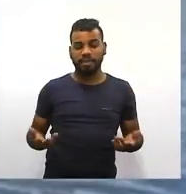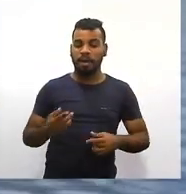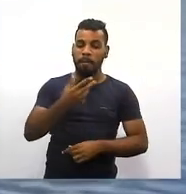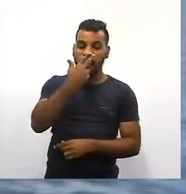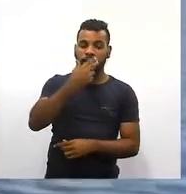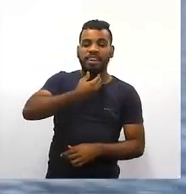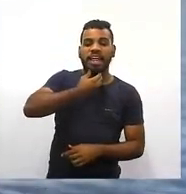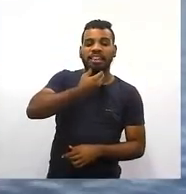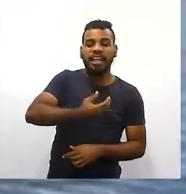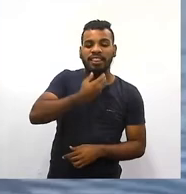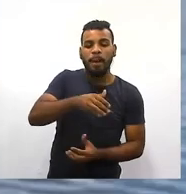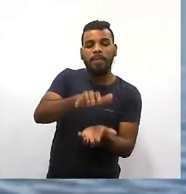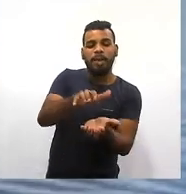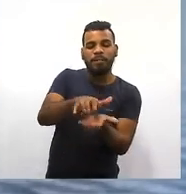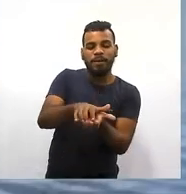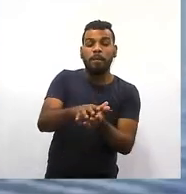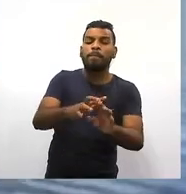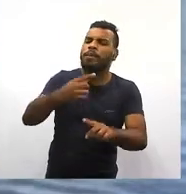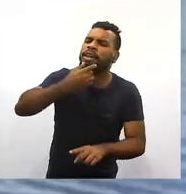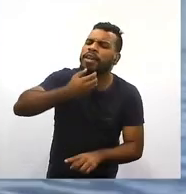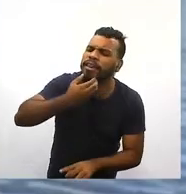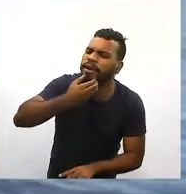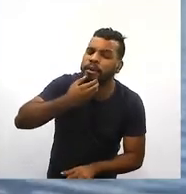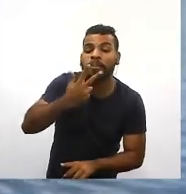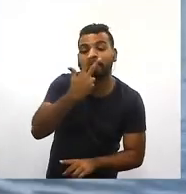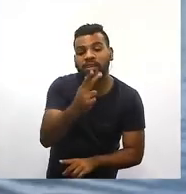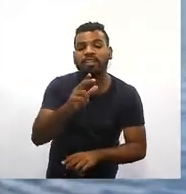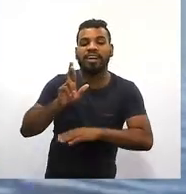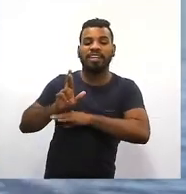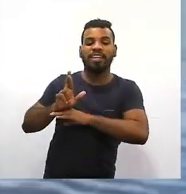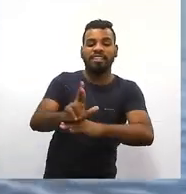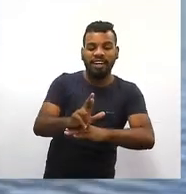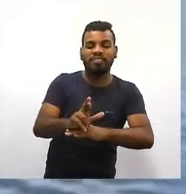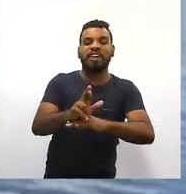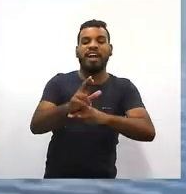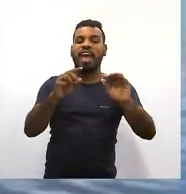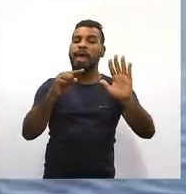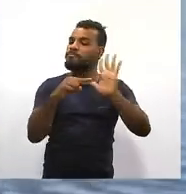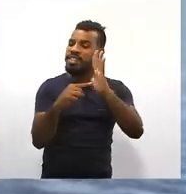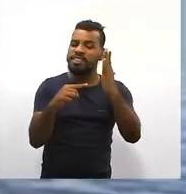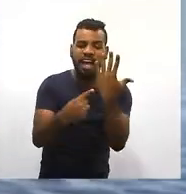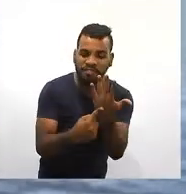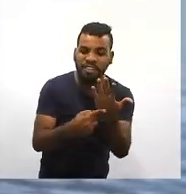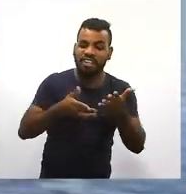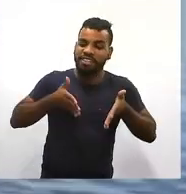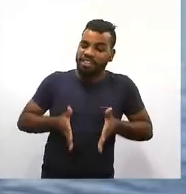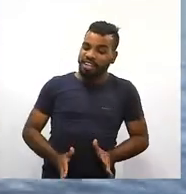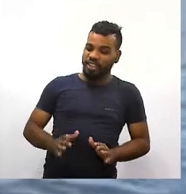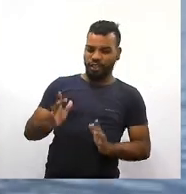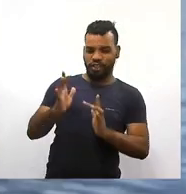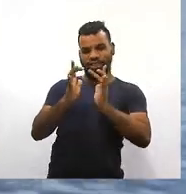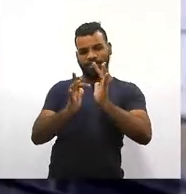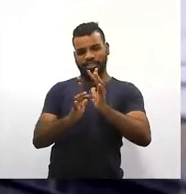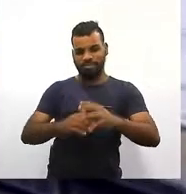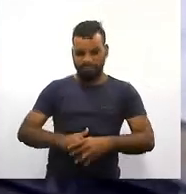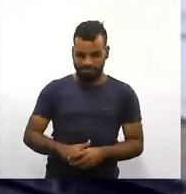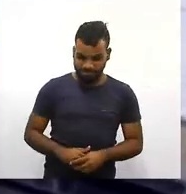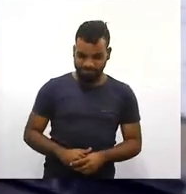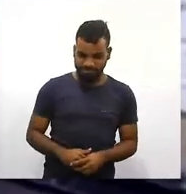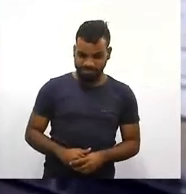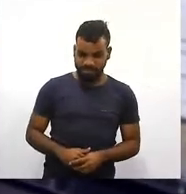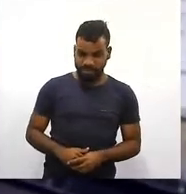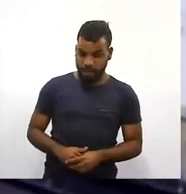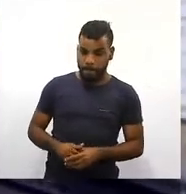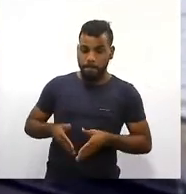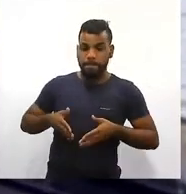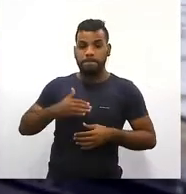Natal? Porque é justamente a representação, a metáfora do nascimento de Jesus Cristo. Morte e